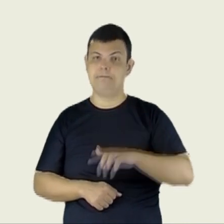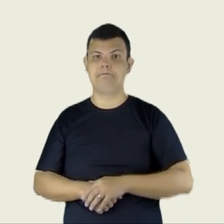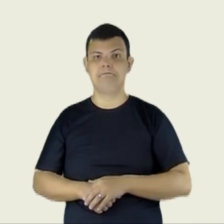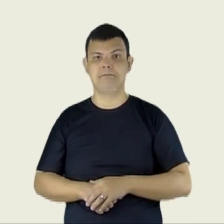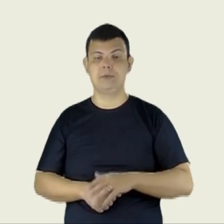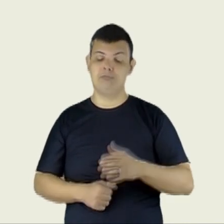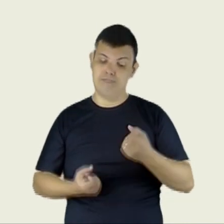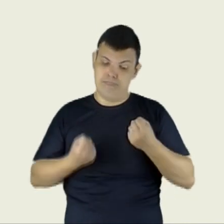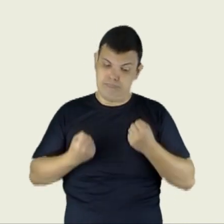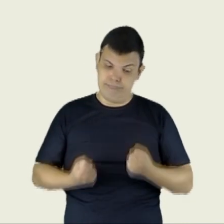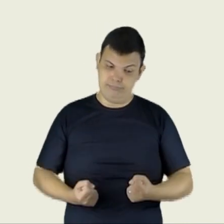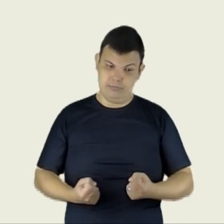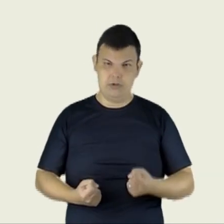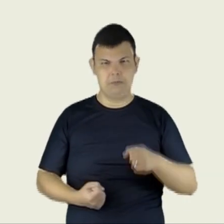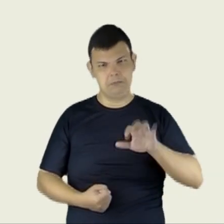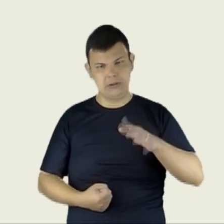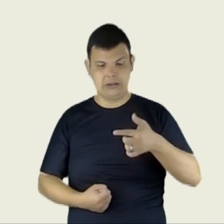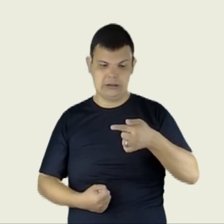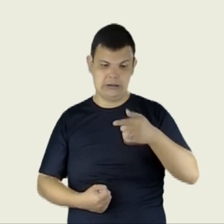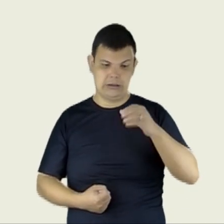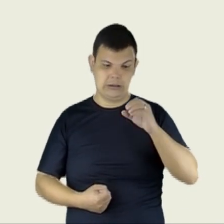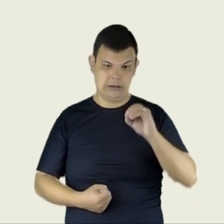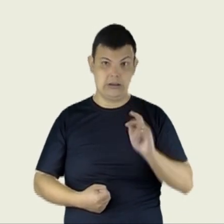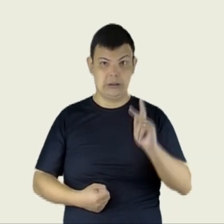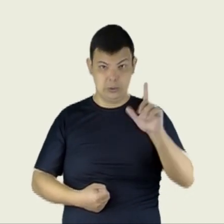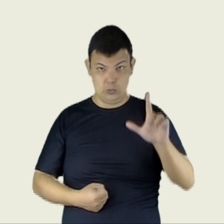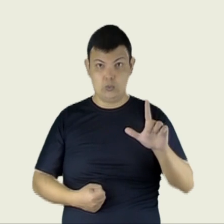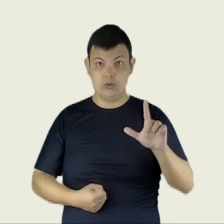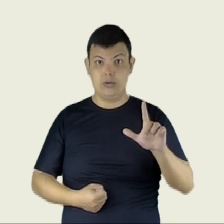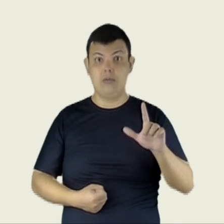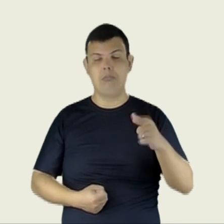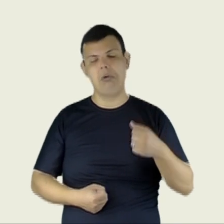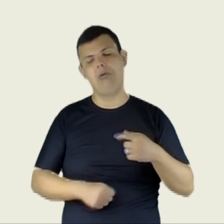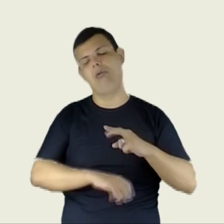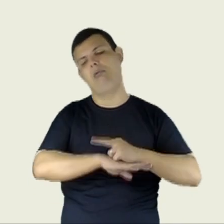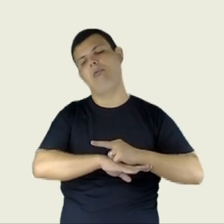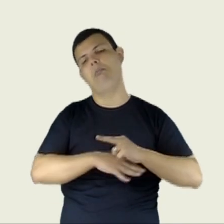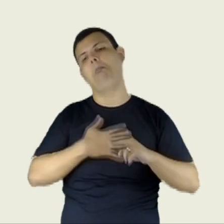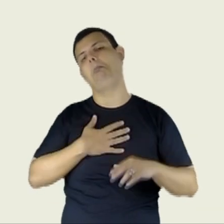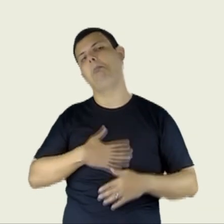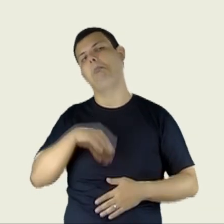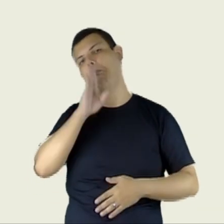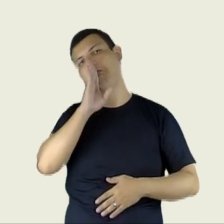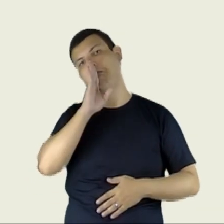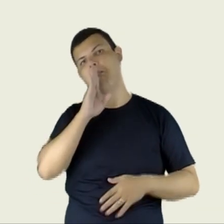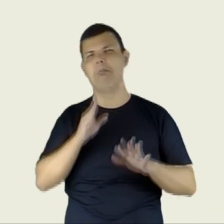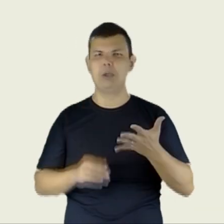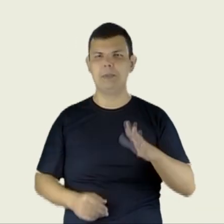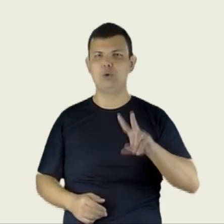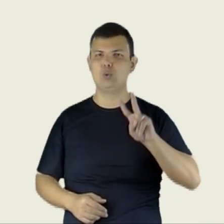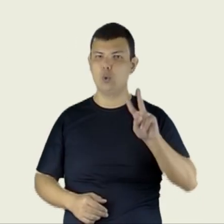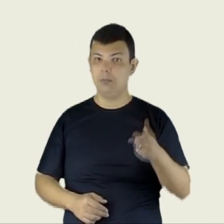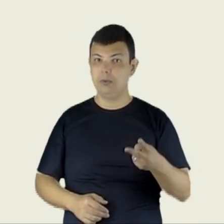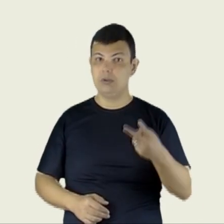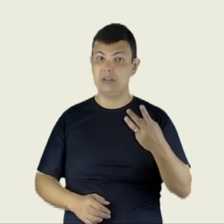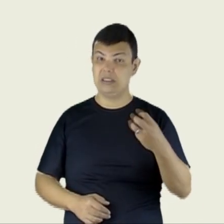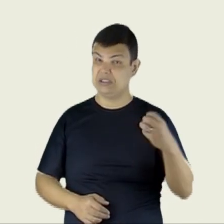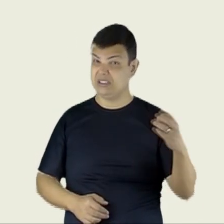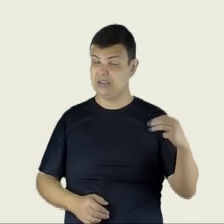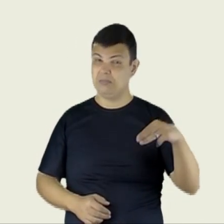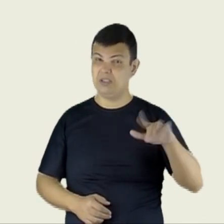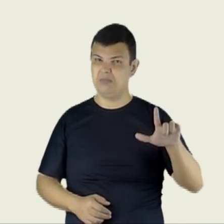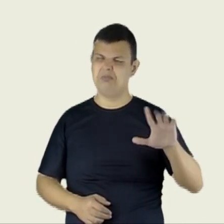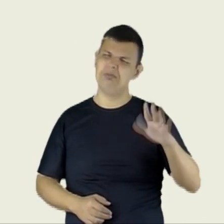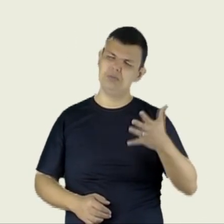70 quilos, em repouso, pode perder durante um dia 2.000 a 300 ml. Isso dá mais ou menos